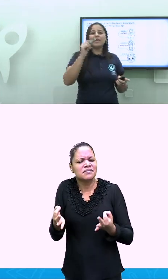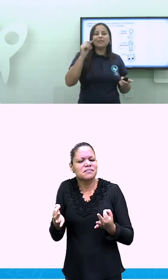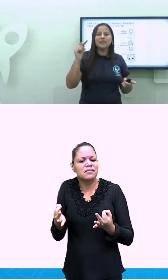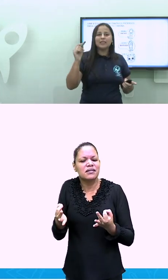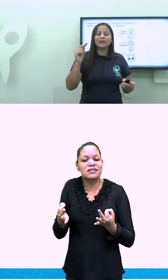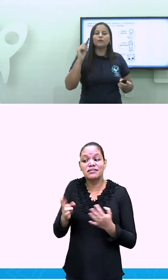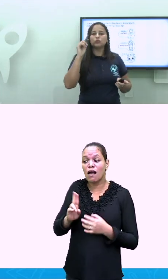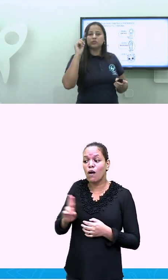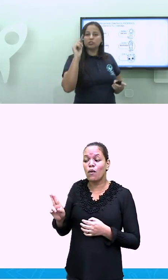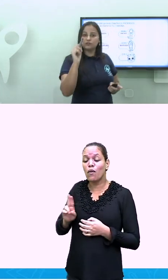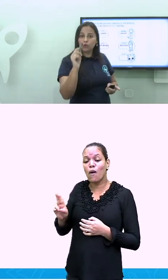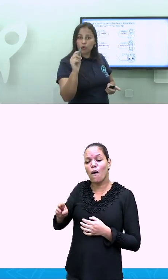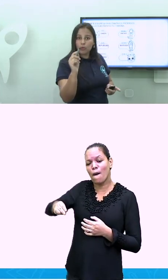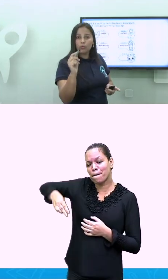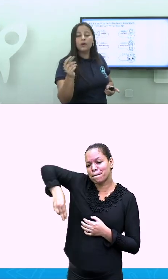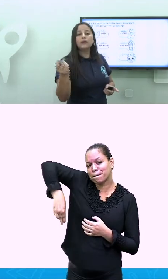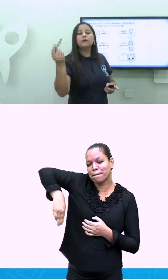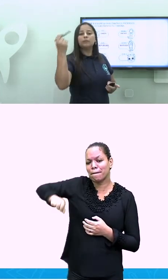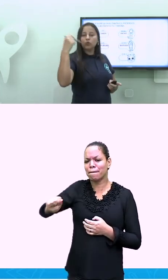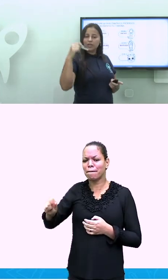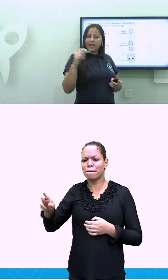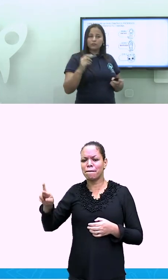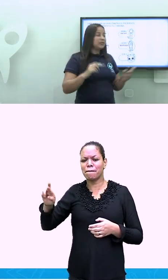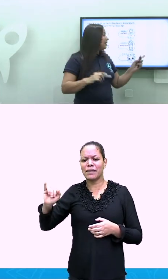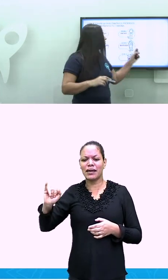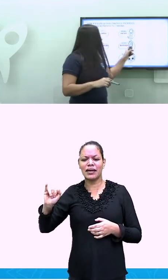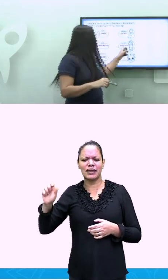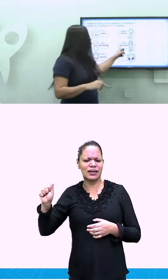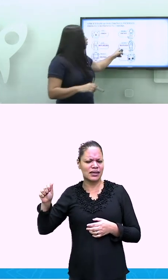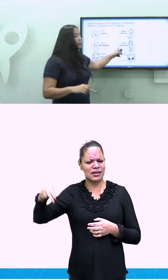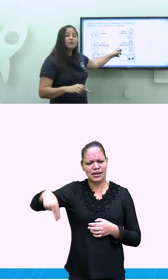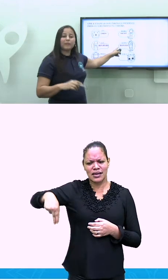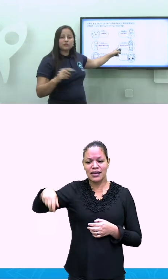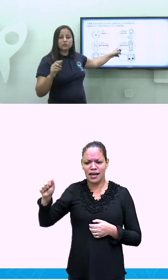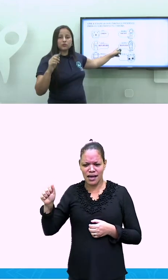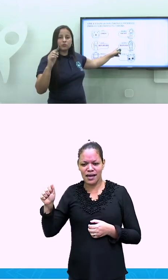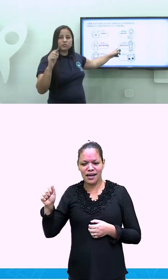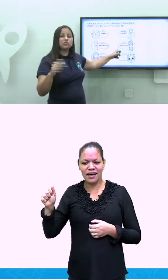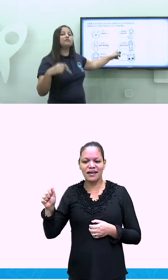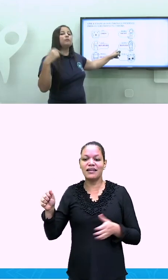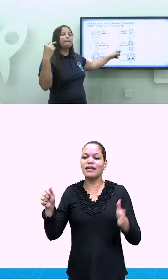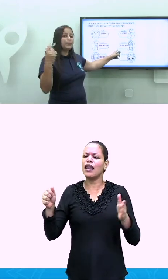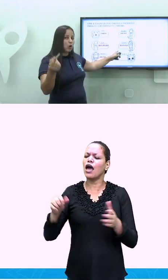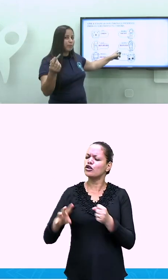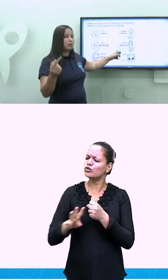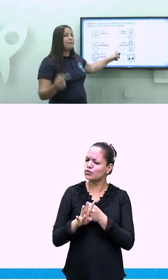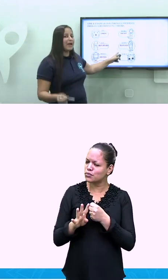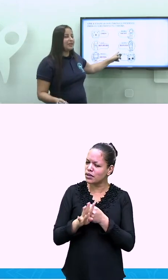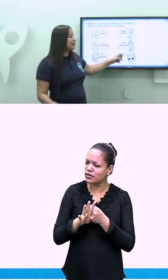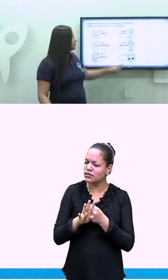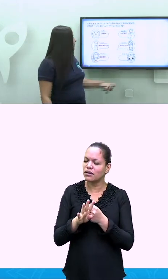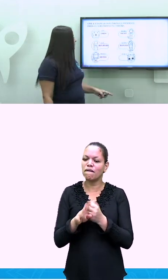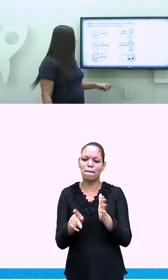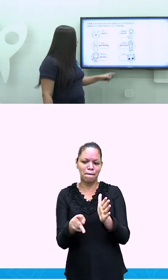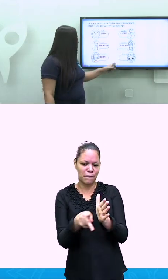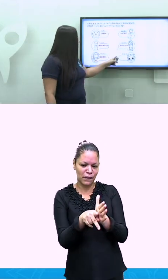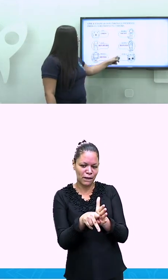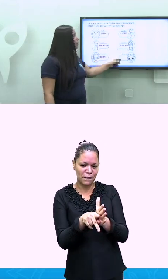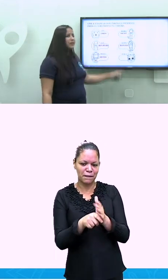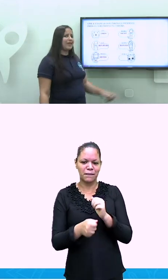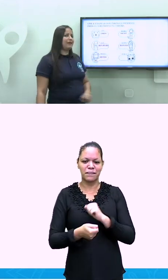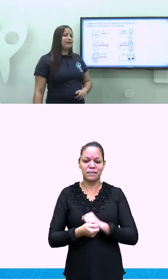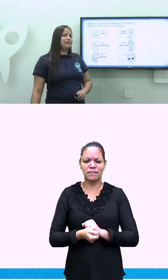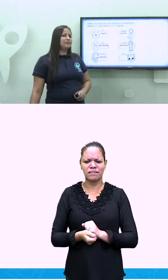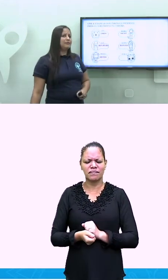Então, menina, que é um substantivo comum, mudado, né? Tendo um nome, passou a ser substantivo próprio, Mariana. E